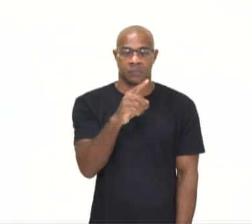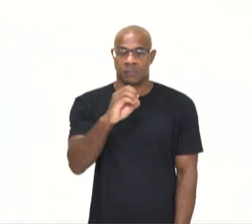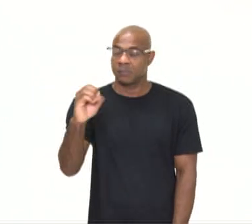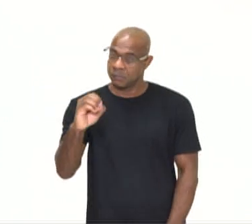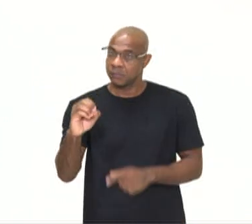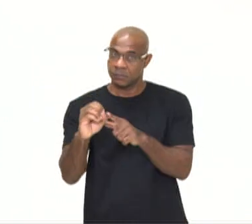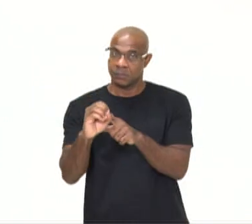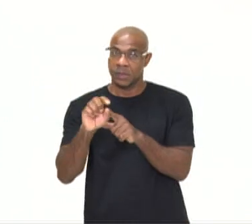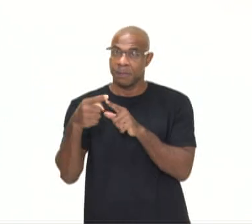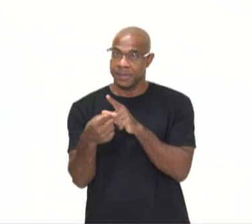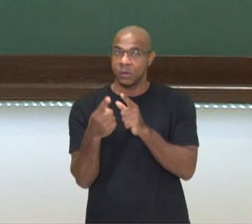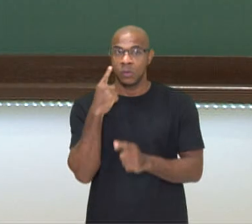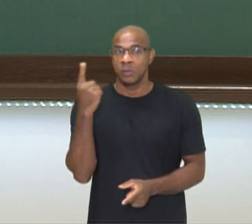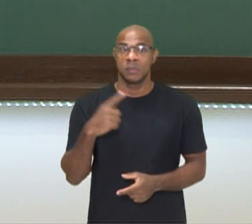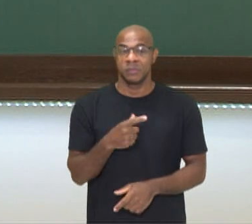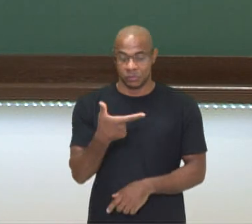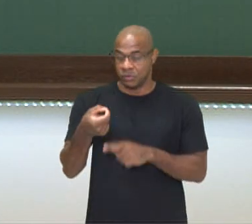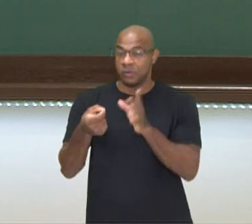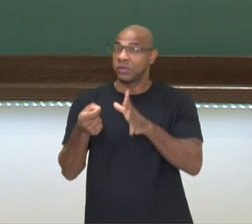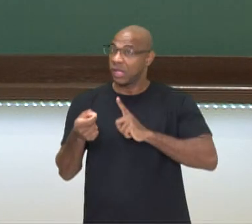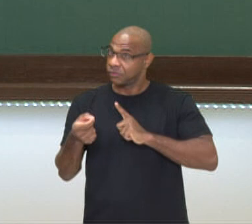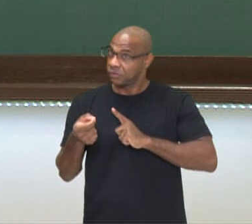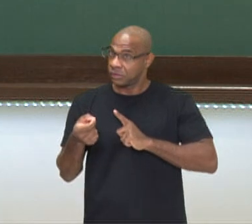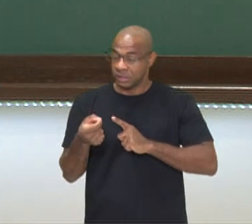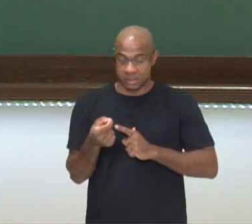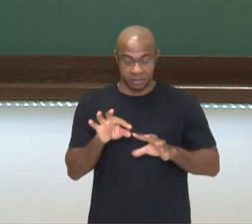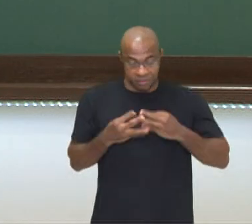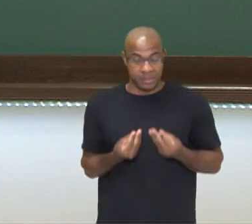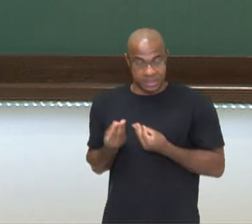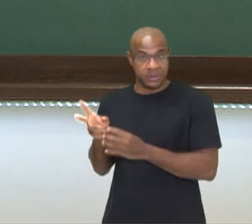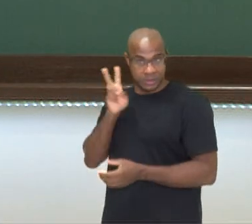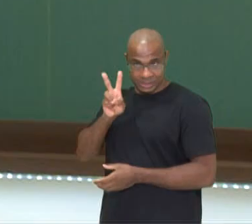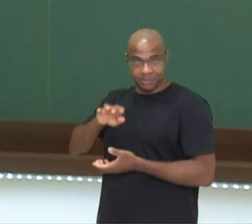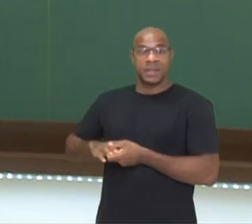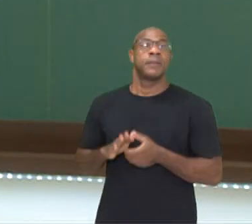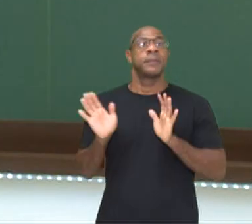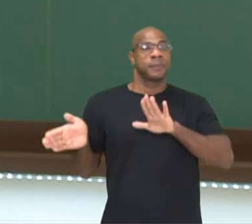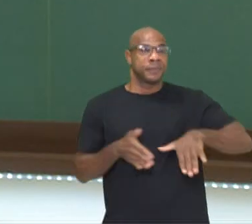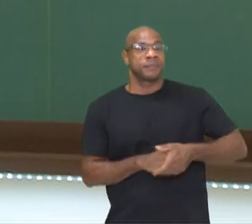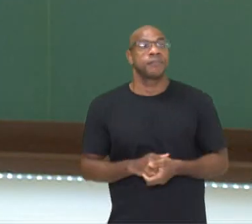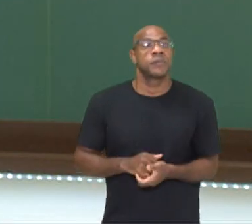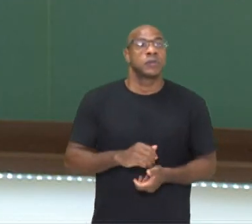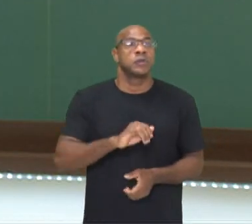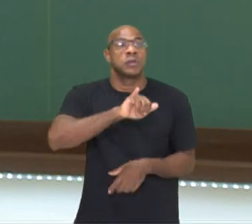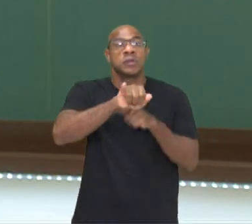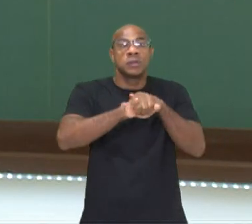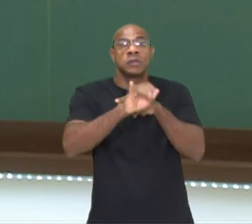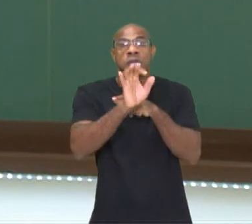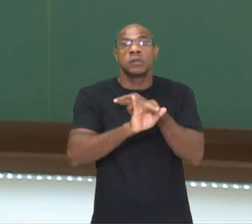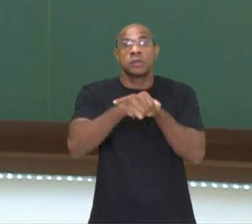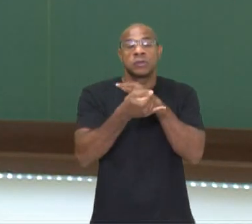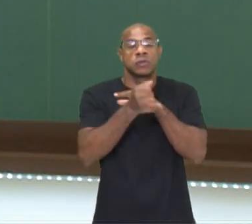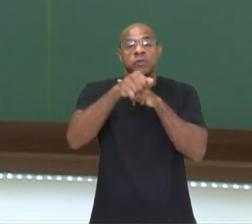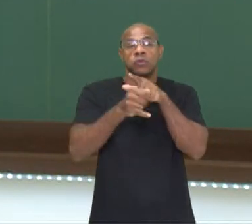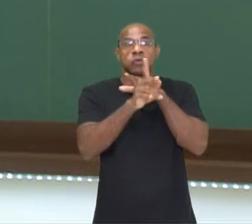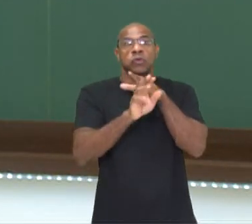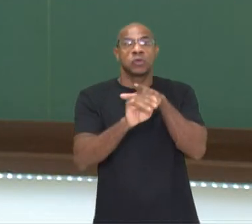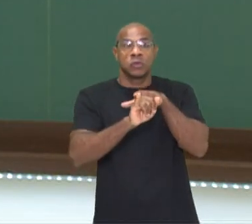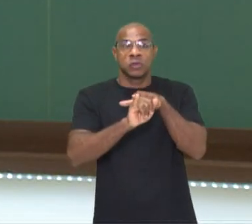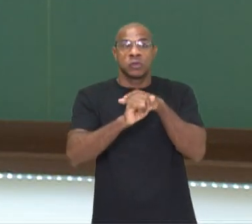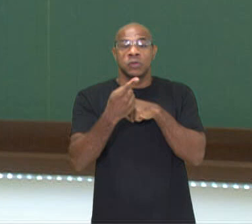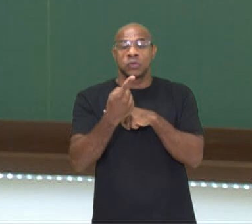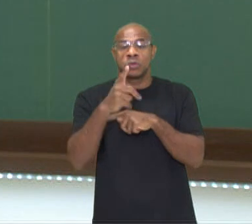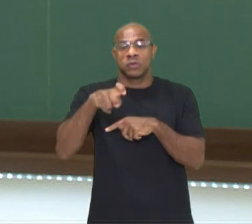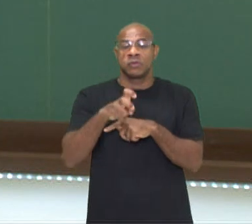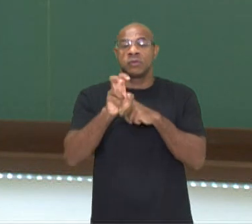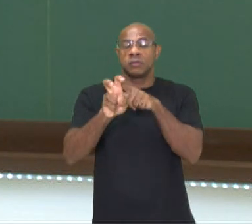quê? Porque 200 ela já tinha, lembra? Então, ela vai financiar só 1.000. A taxa de juros é de 2,5% ao mês. 2,5